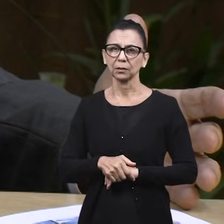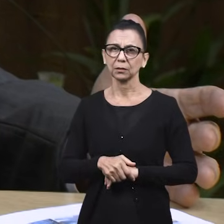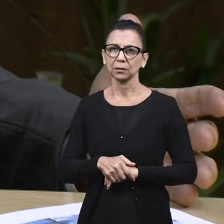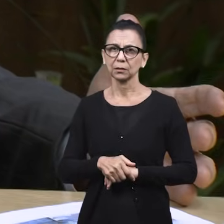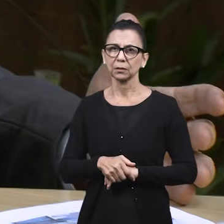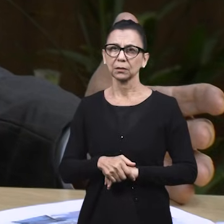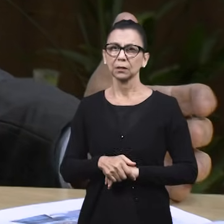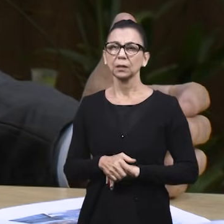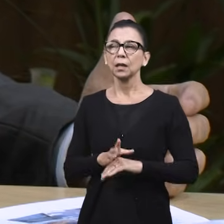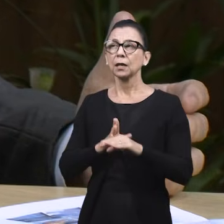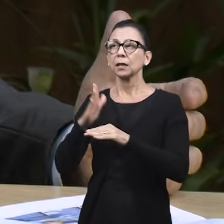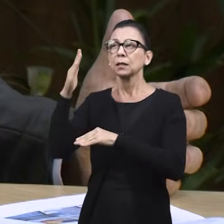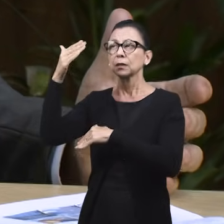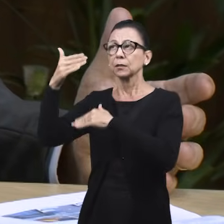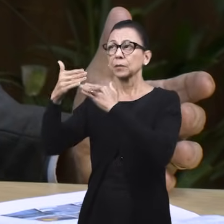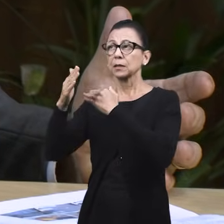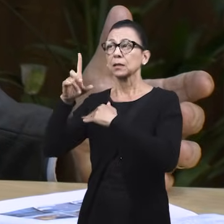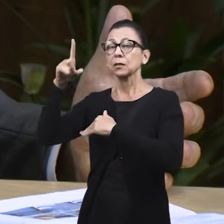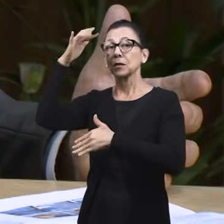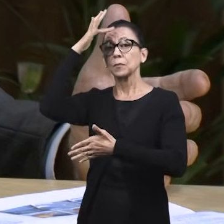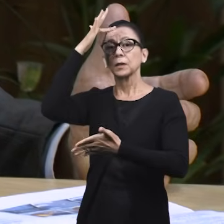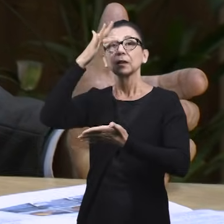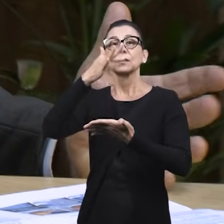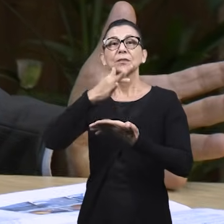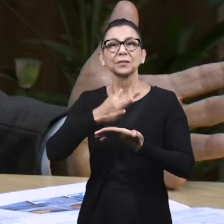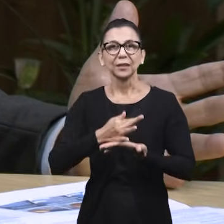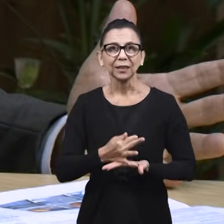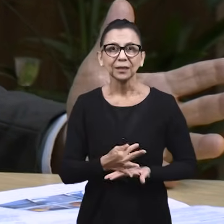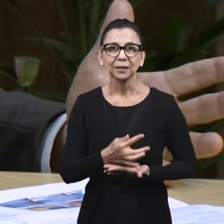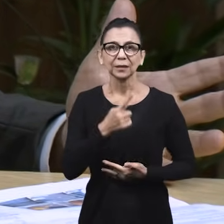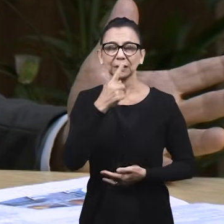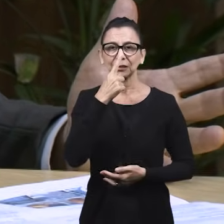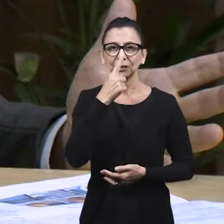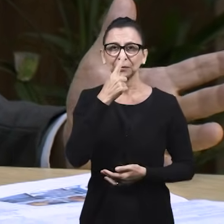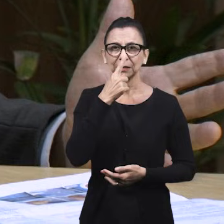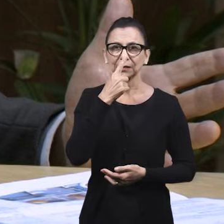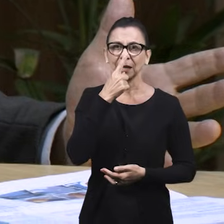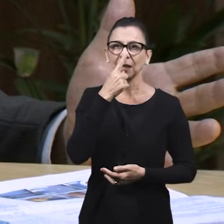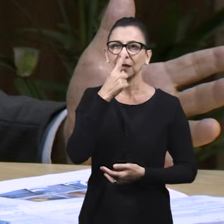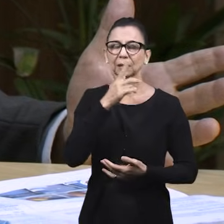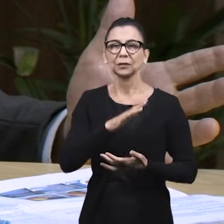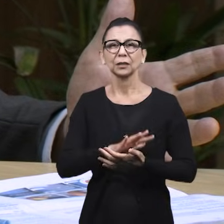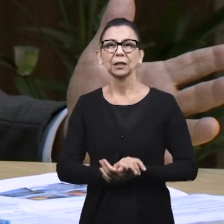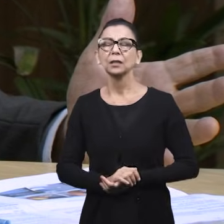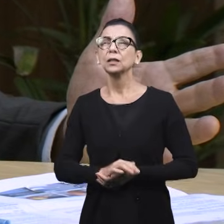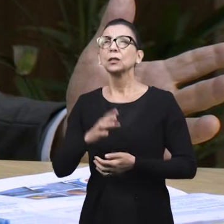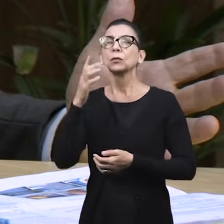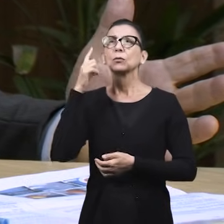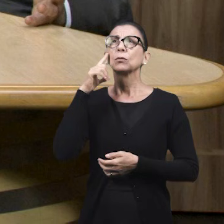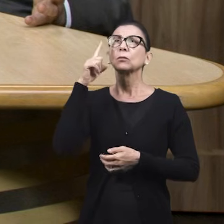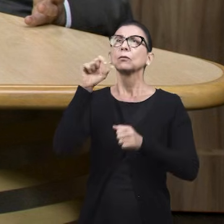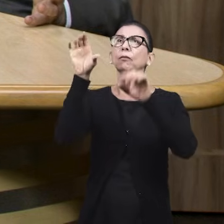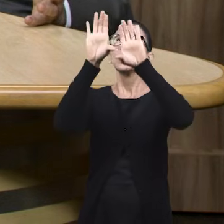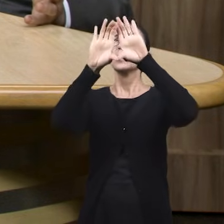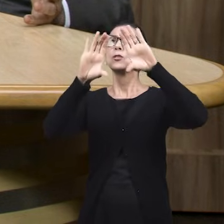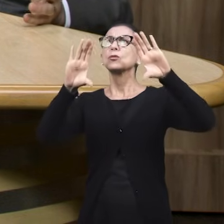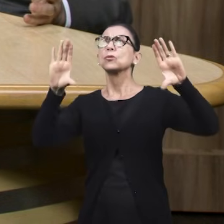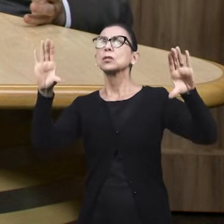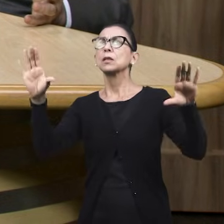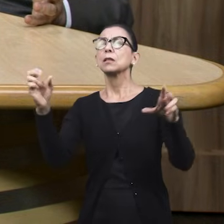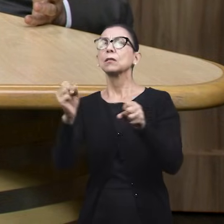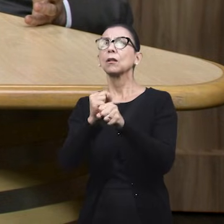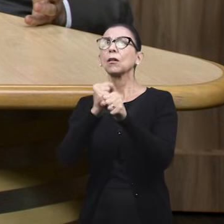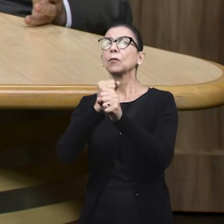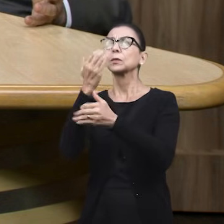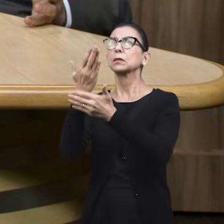né? Então, Davi, pela fé, ele, quando vejo os teus céus, obra dos teus dedos, a lua